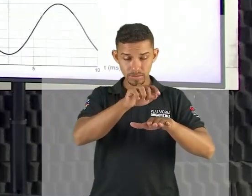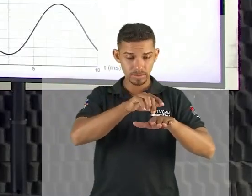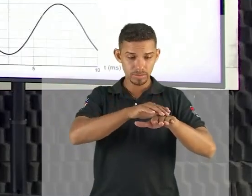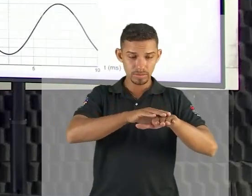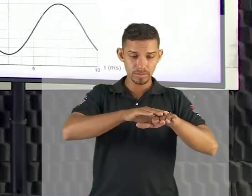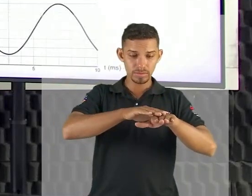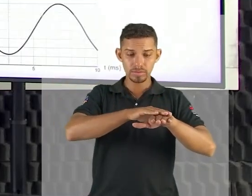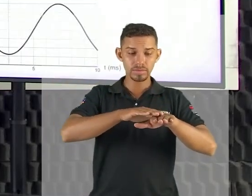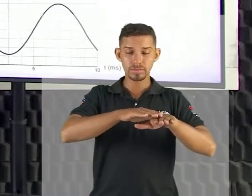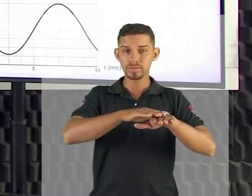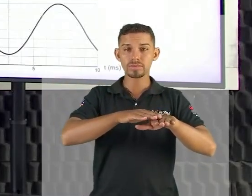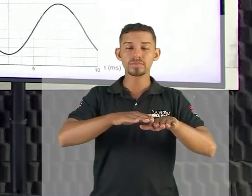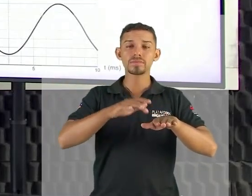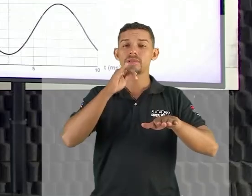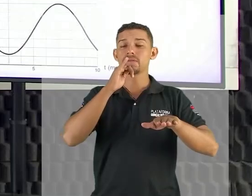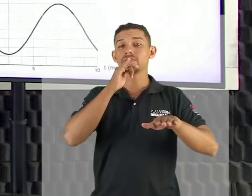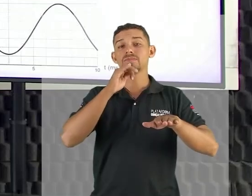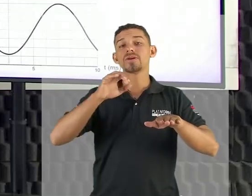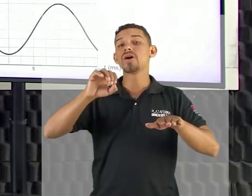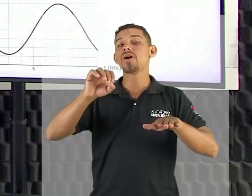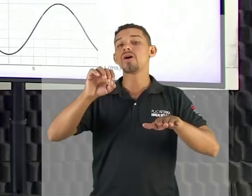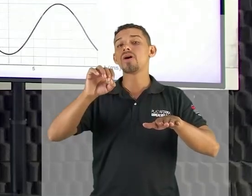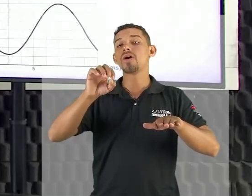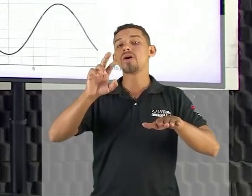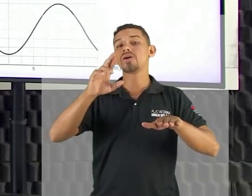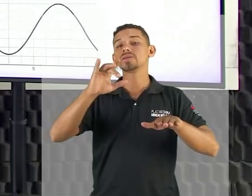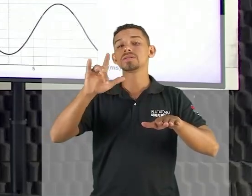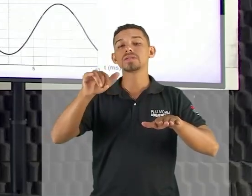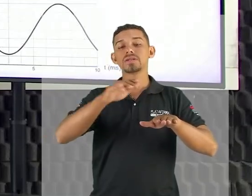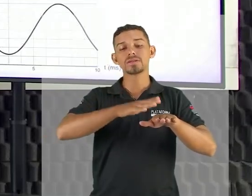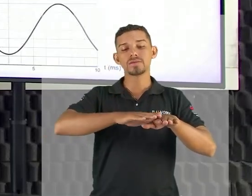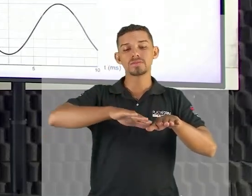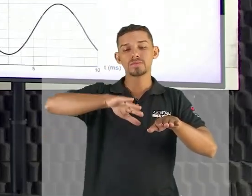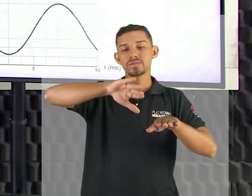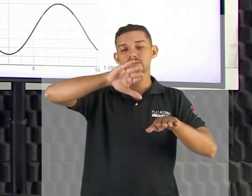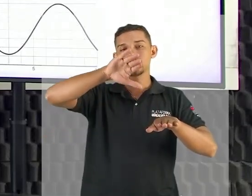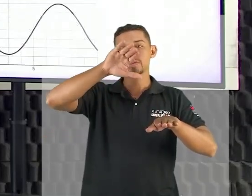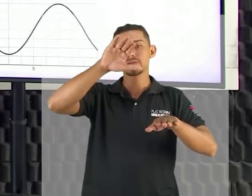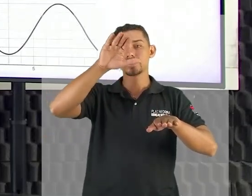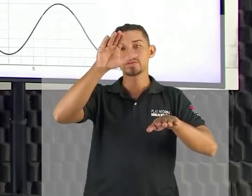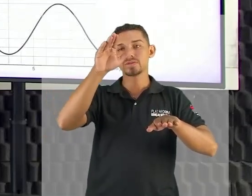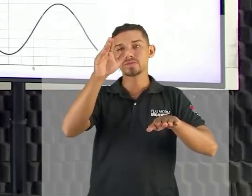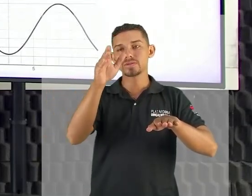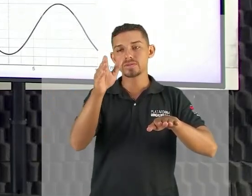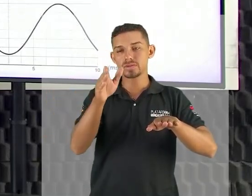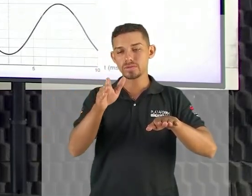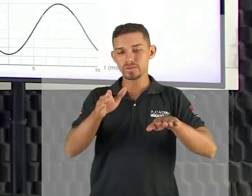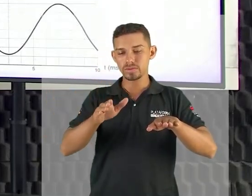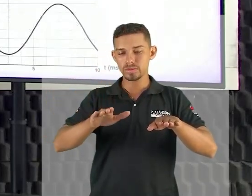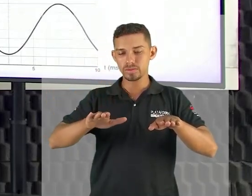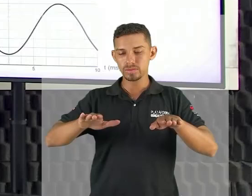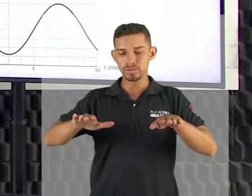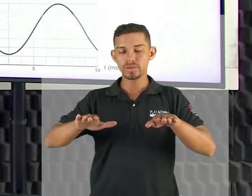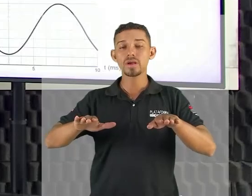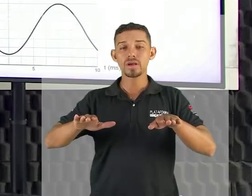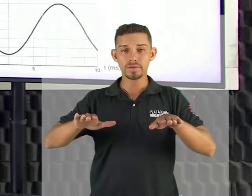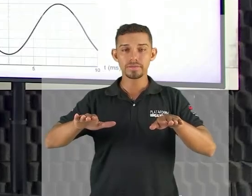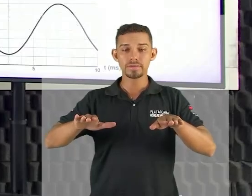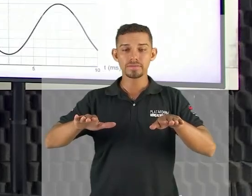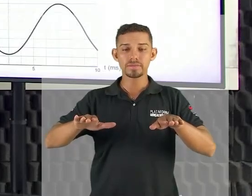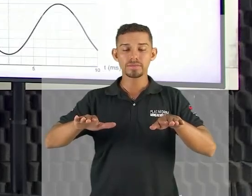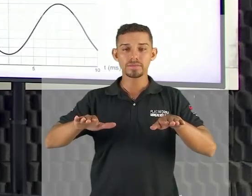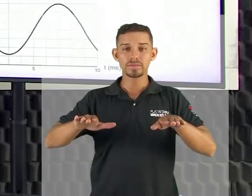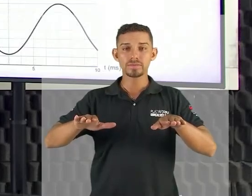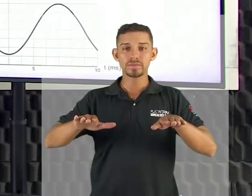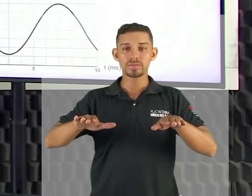O que seria uma uma oscilação é ir lá em cima e voltar de novo então vamos lá ó tá lá em